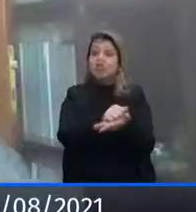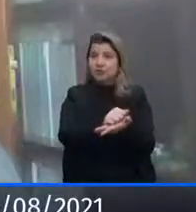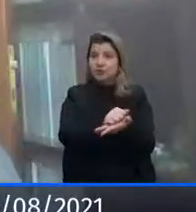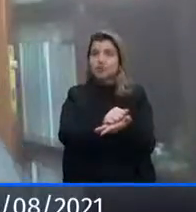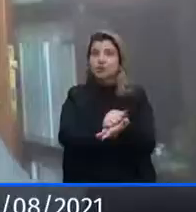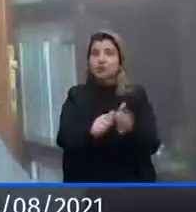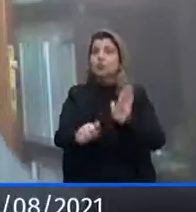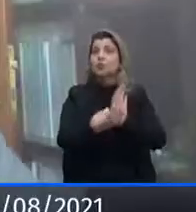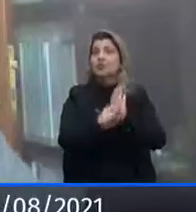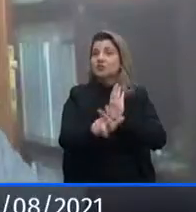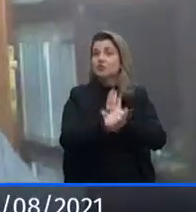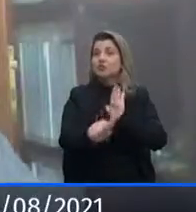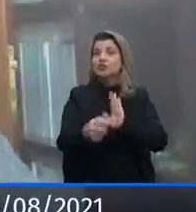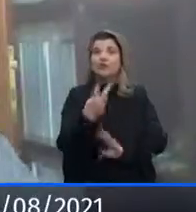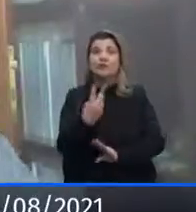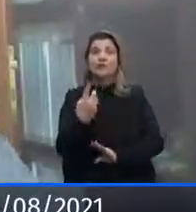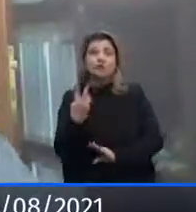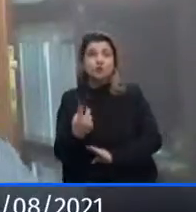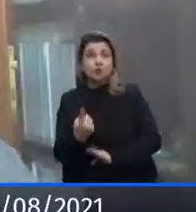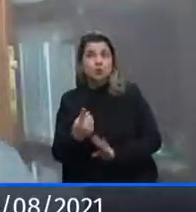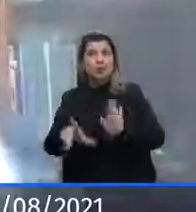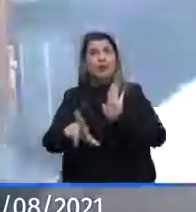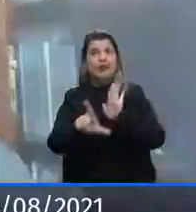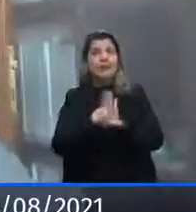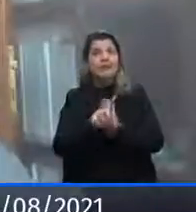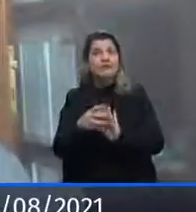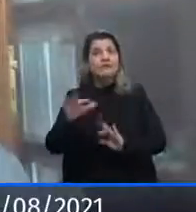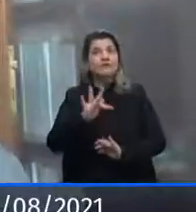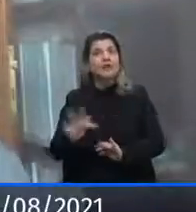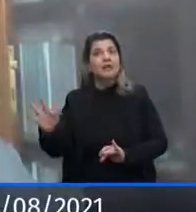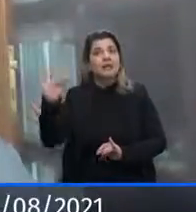artigo 21 da Lei Federal 8.935, de